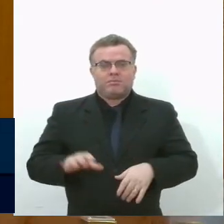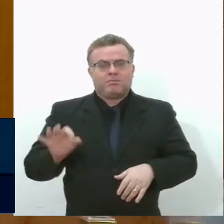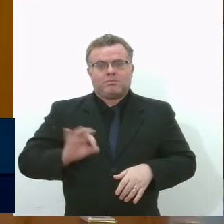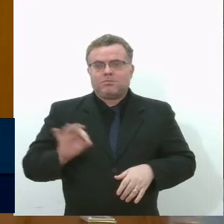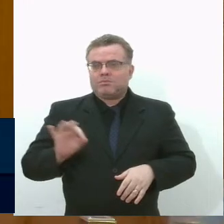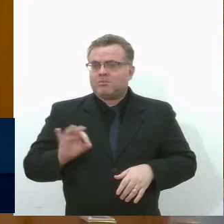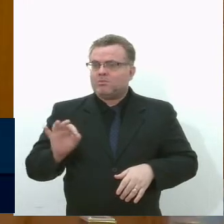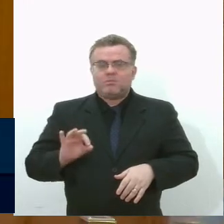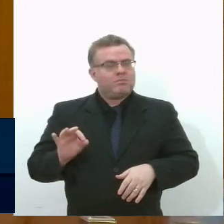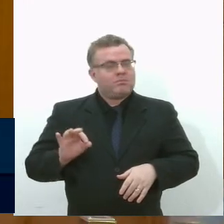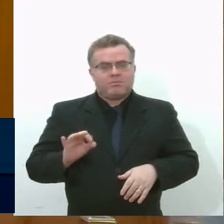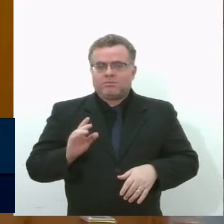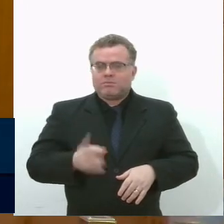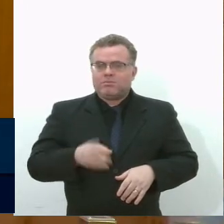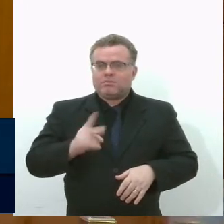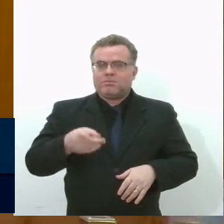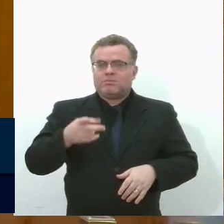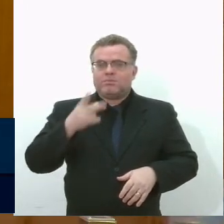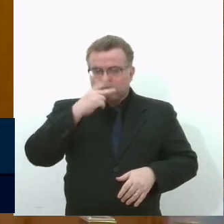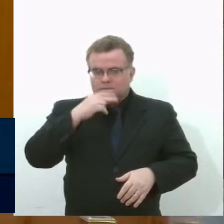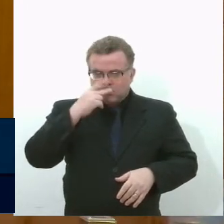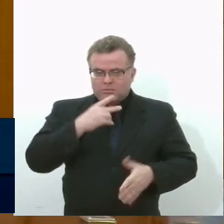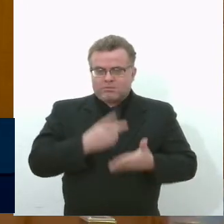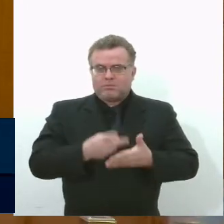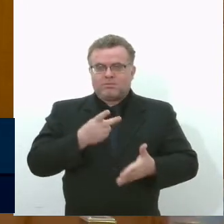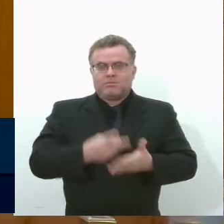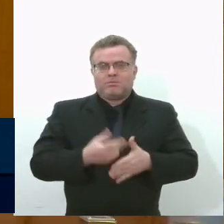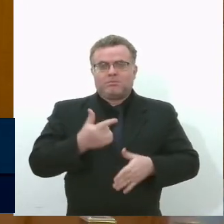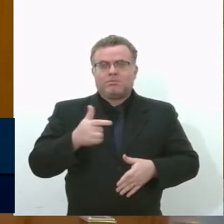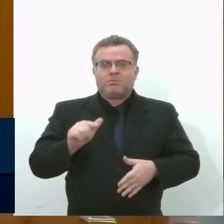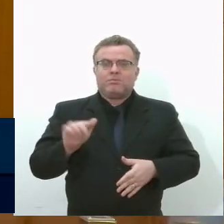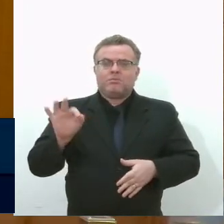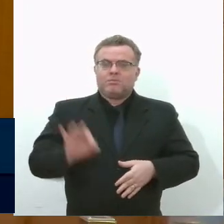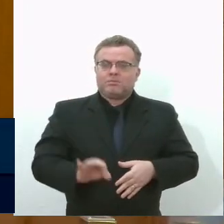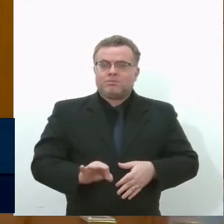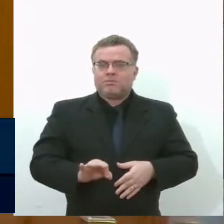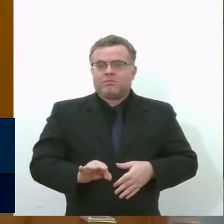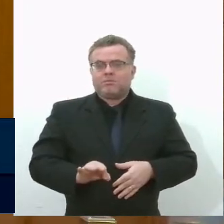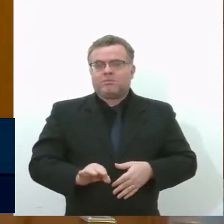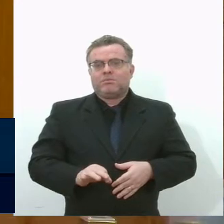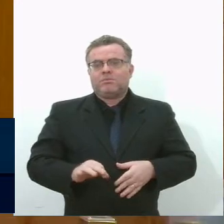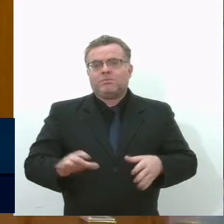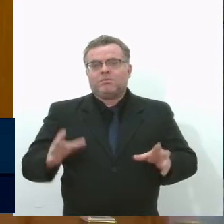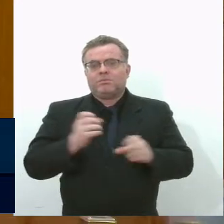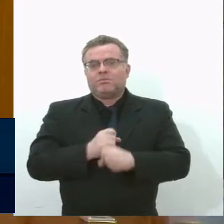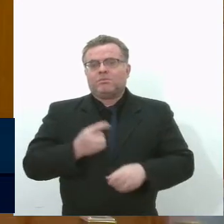estado de Sergipe continua a mesma, 27%, mais 2% para o Fundo de Combate à Pobreza,